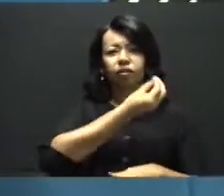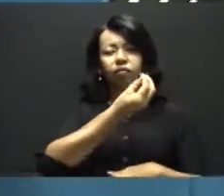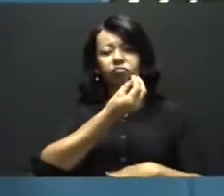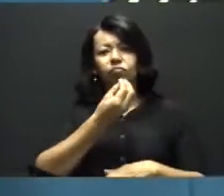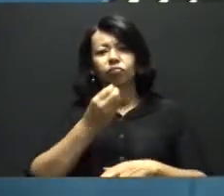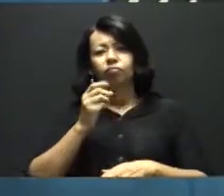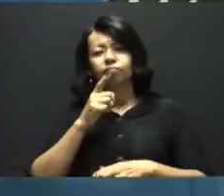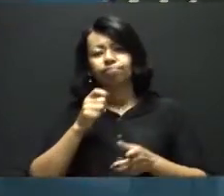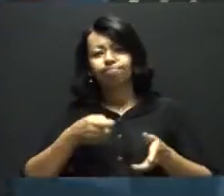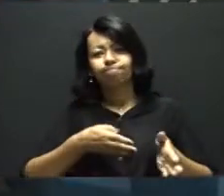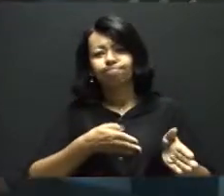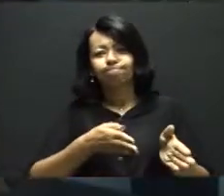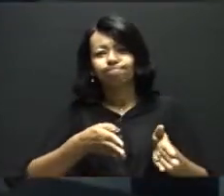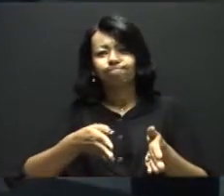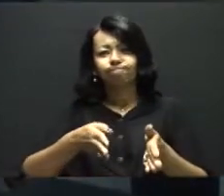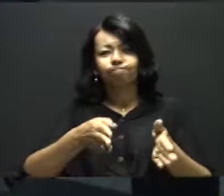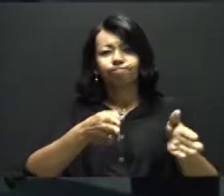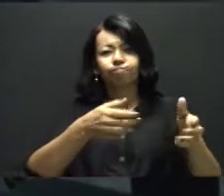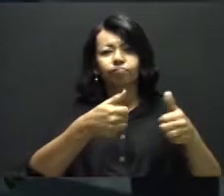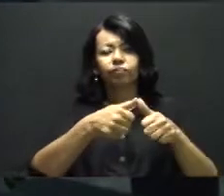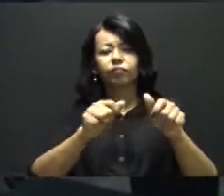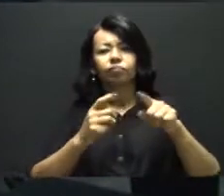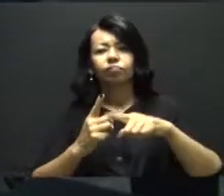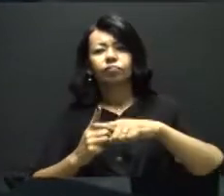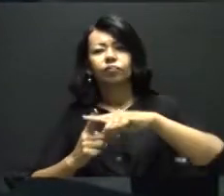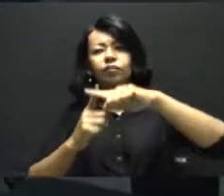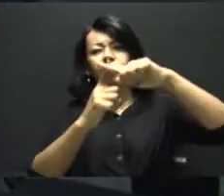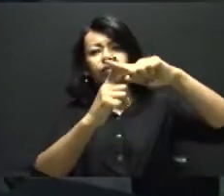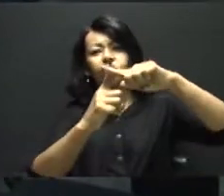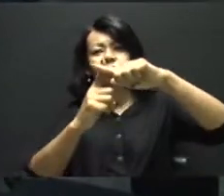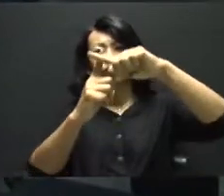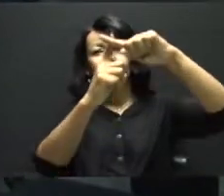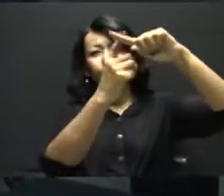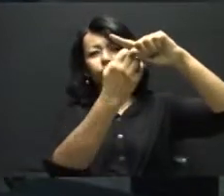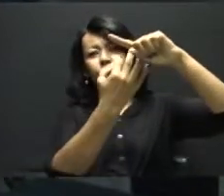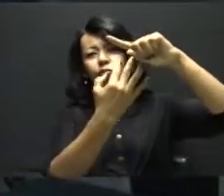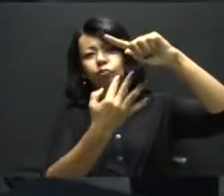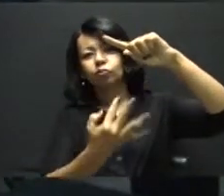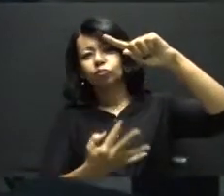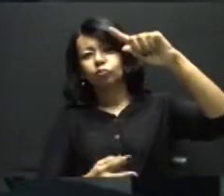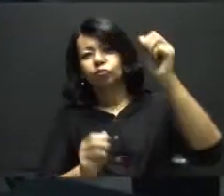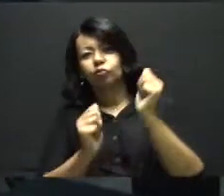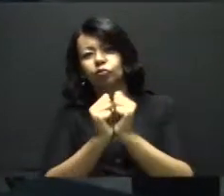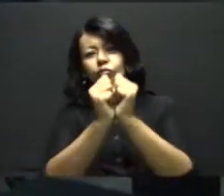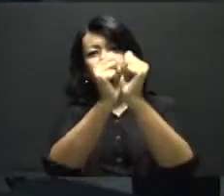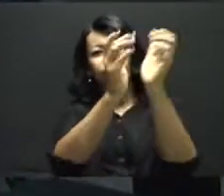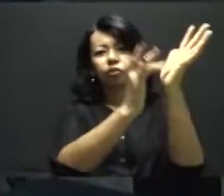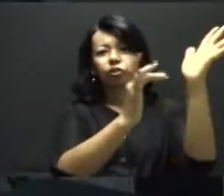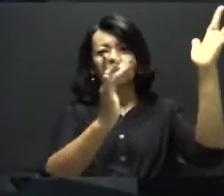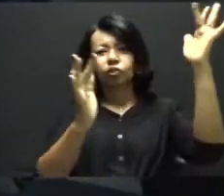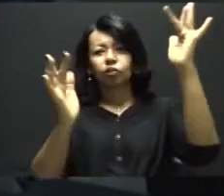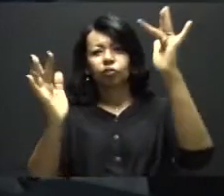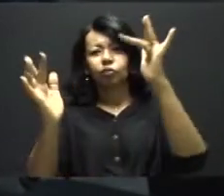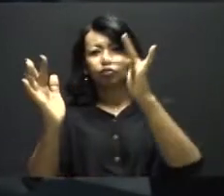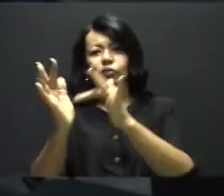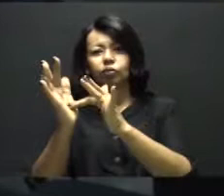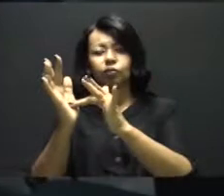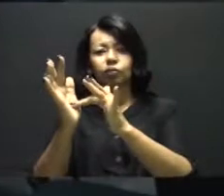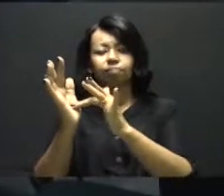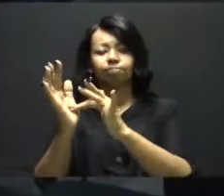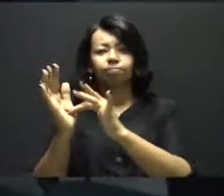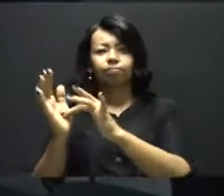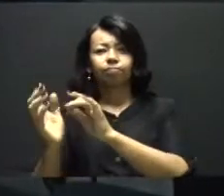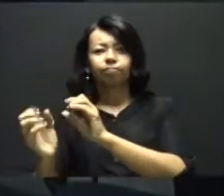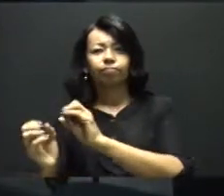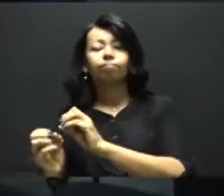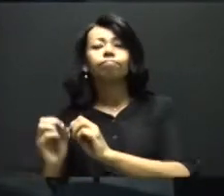o que mann não lado cruz rolando jesus haver um milagre canta